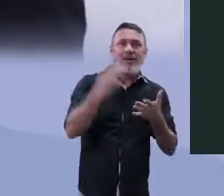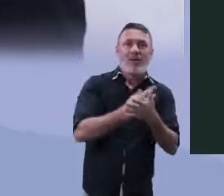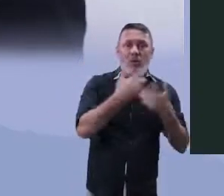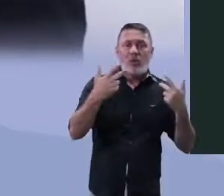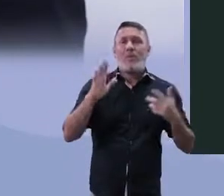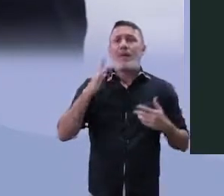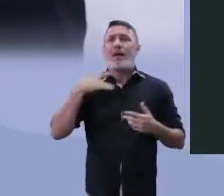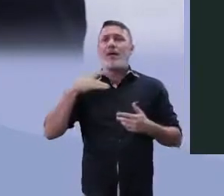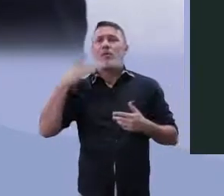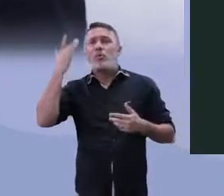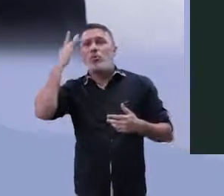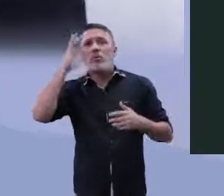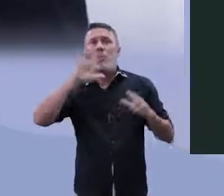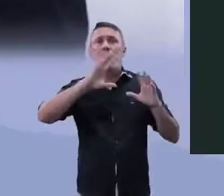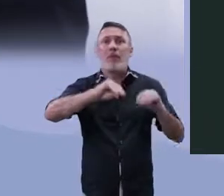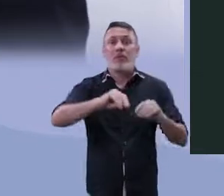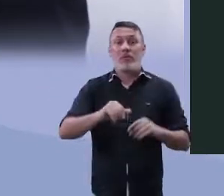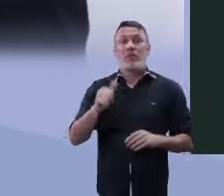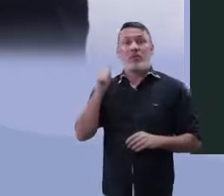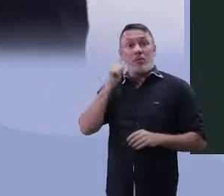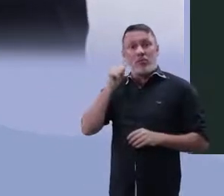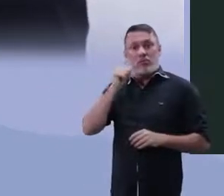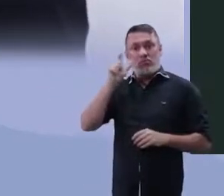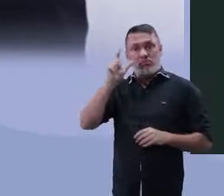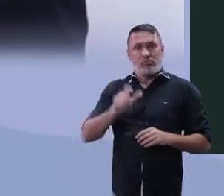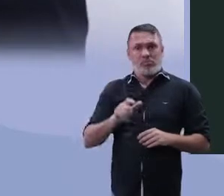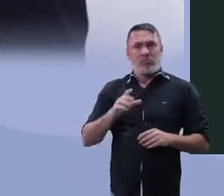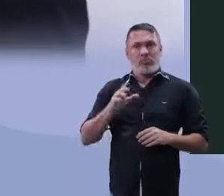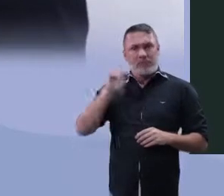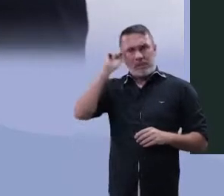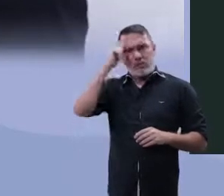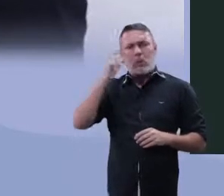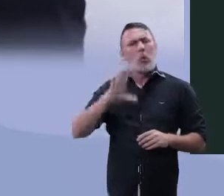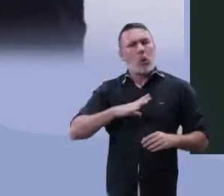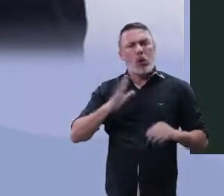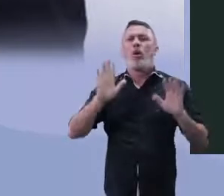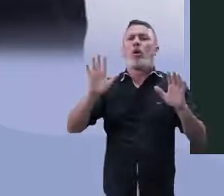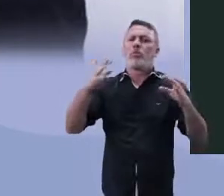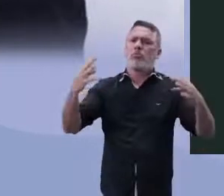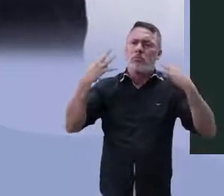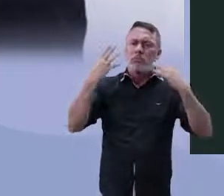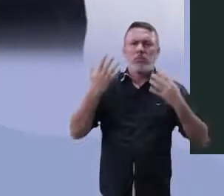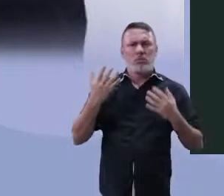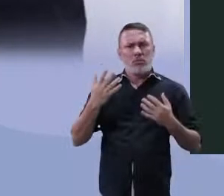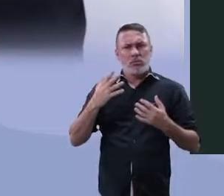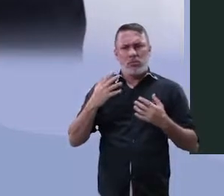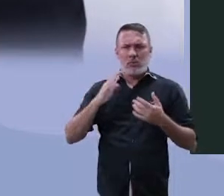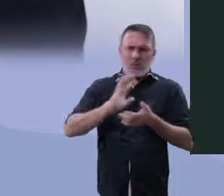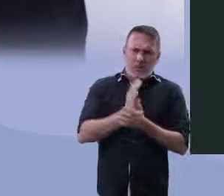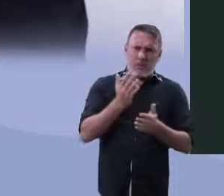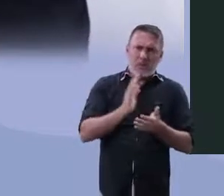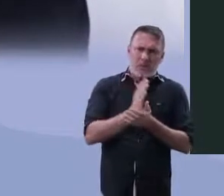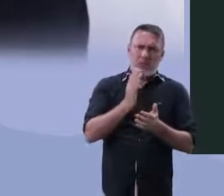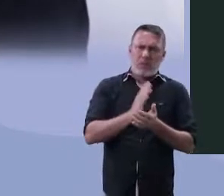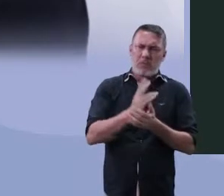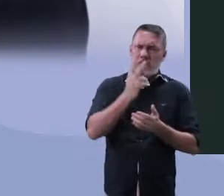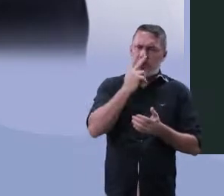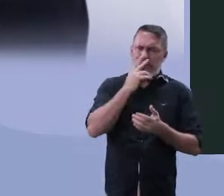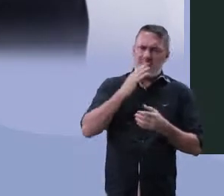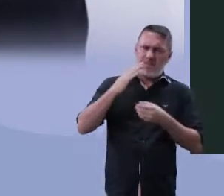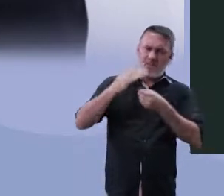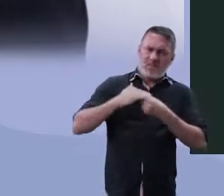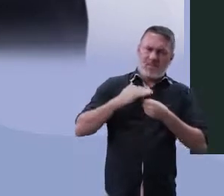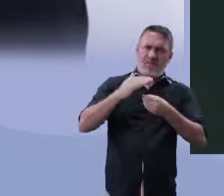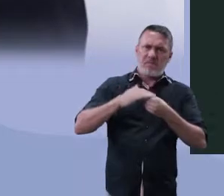sabe exatamente, né, como lidar com ela. E a Rosa Parks, ela demonstrou que havia a possibilidade de reagir a